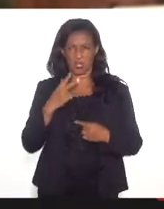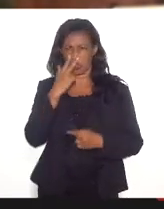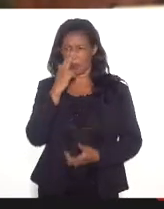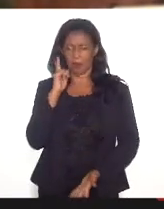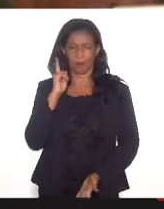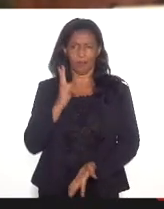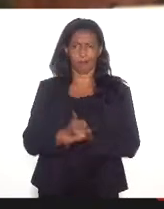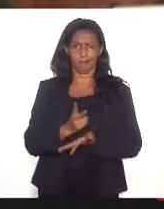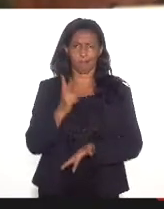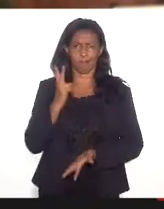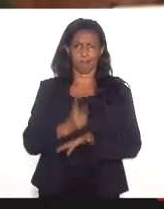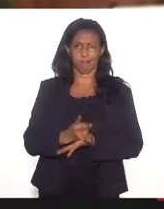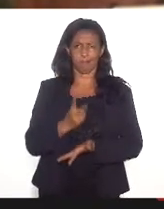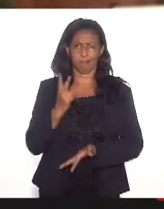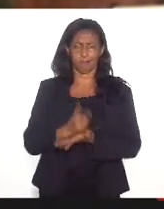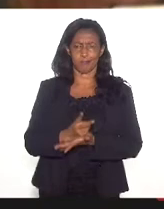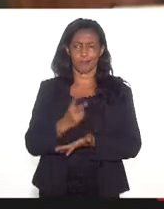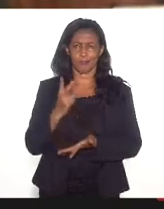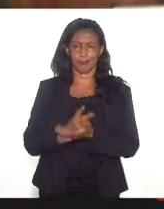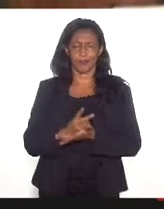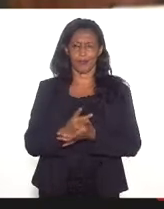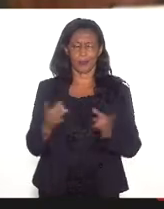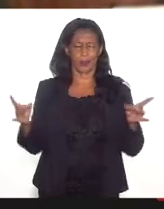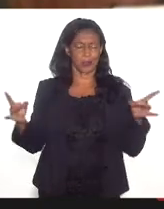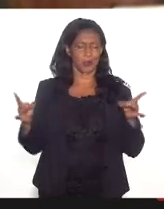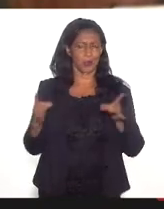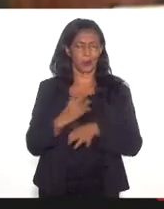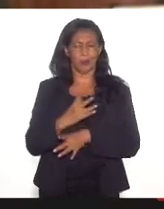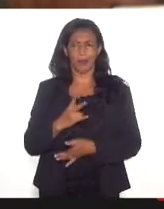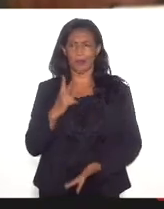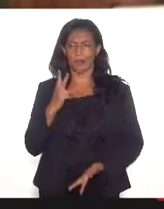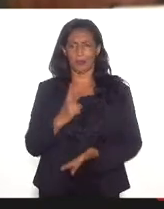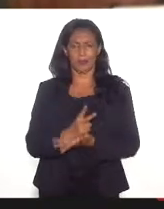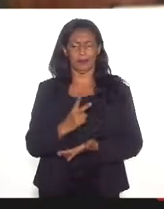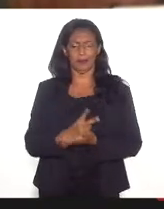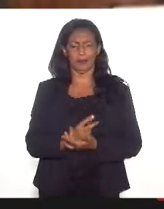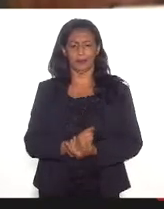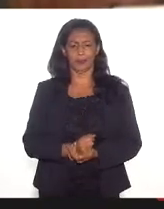imaculada ou completamente maculada.